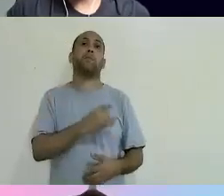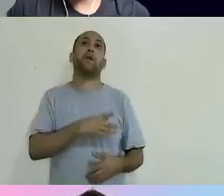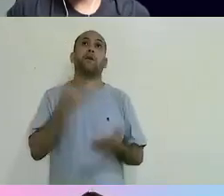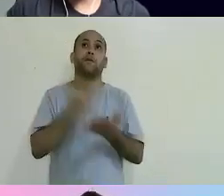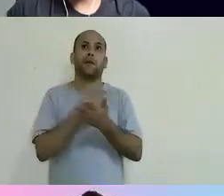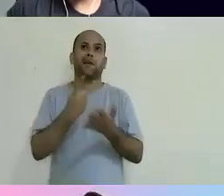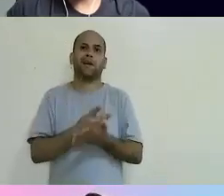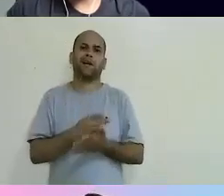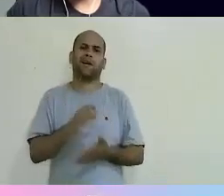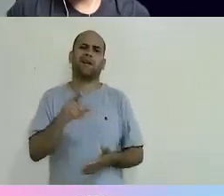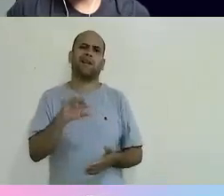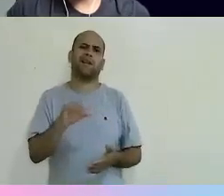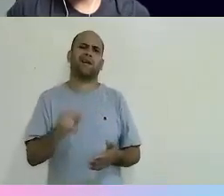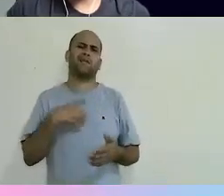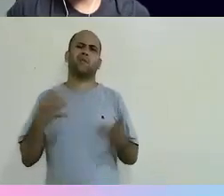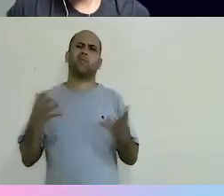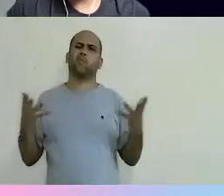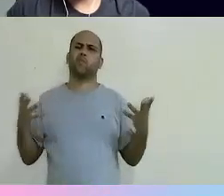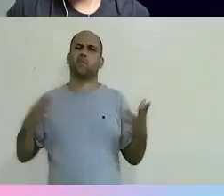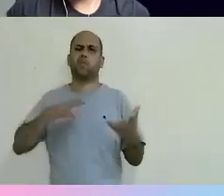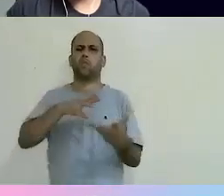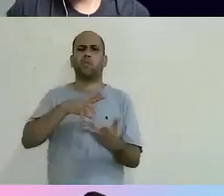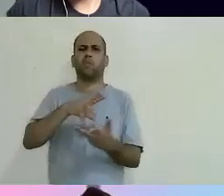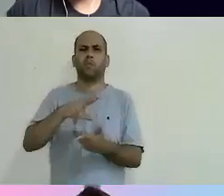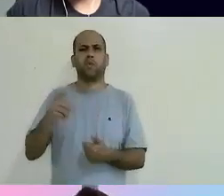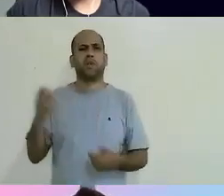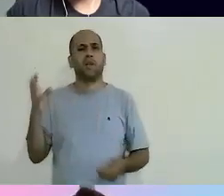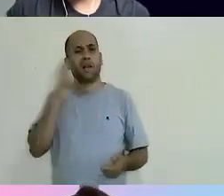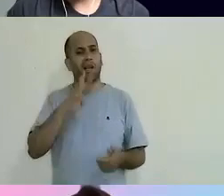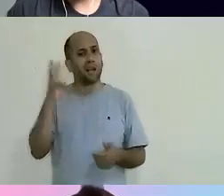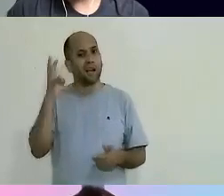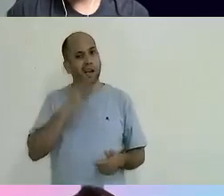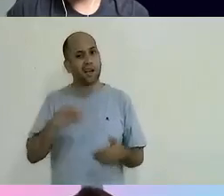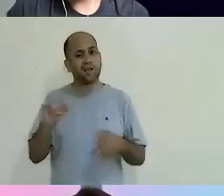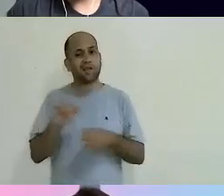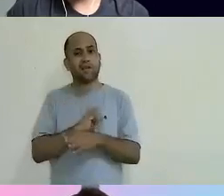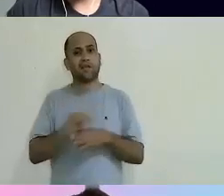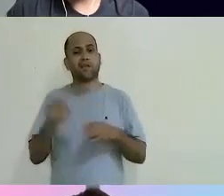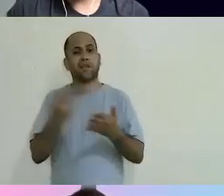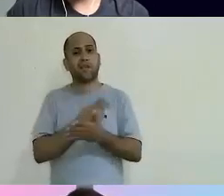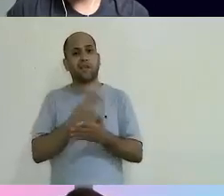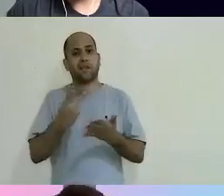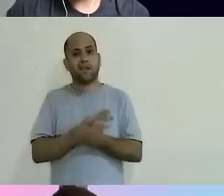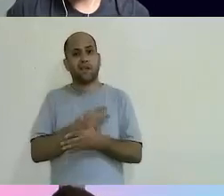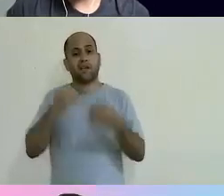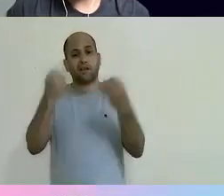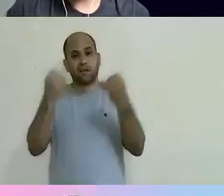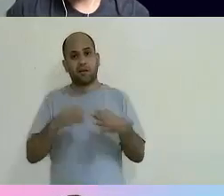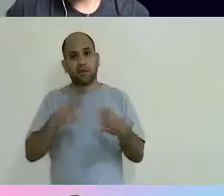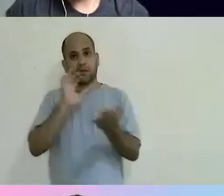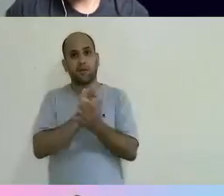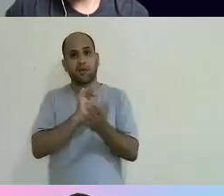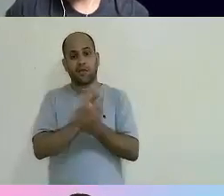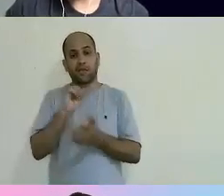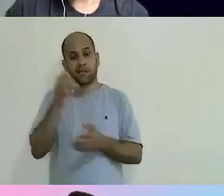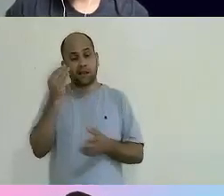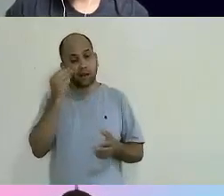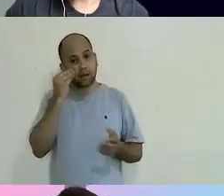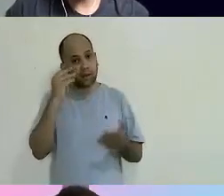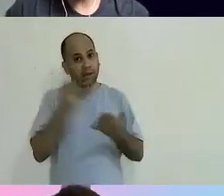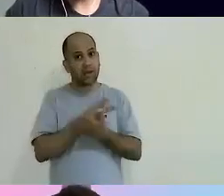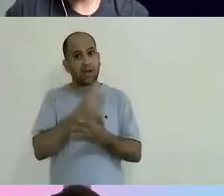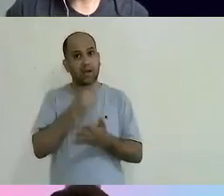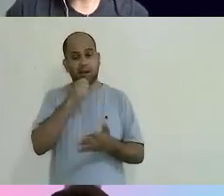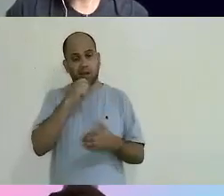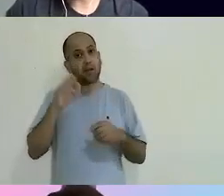mundo que é tão bacana essa possibilidade de errar, né? Eu digo para minha equipe, quem não tenta não erra. Eu prefiro que